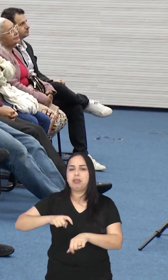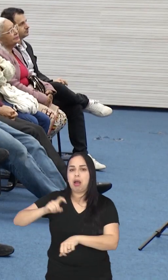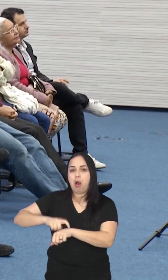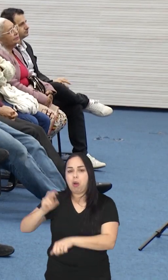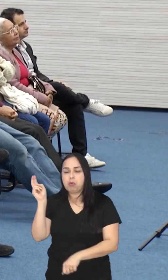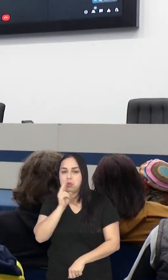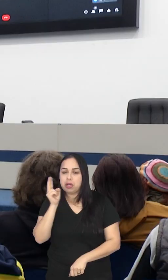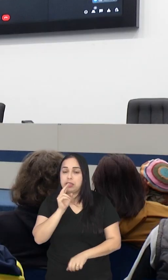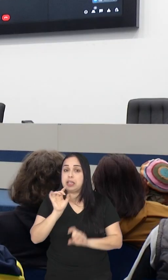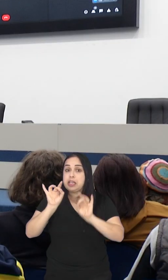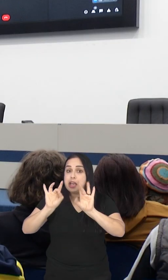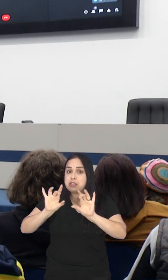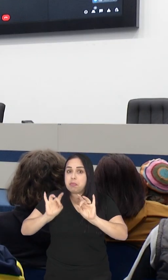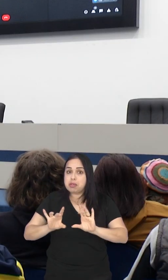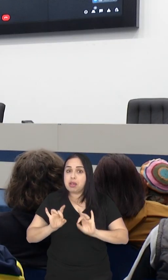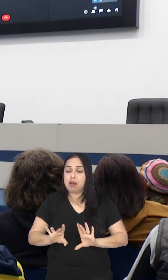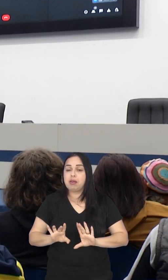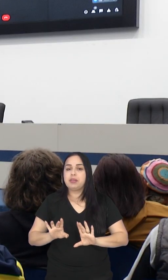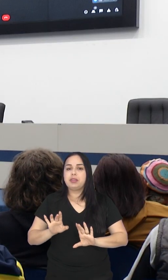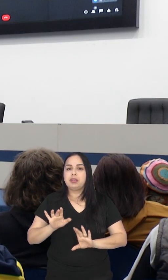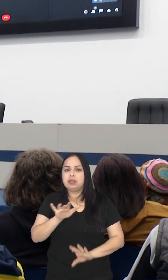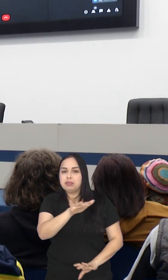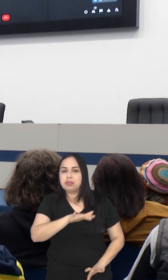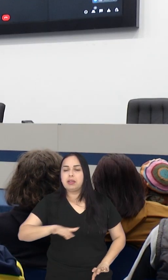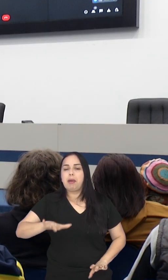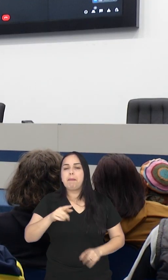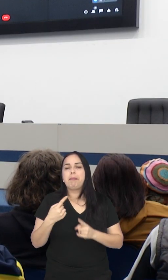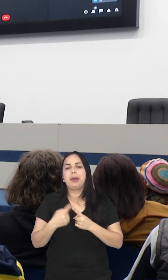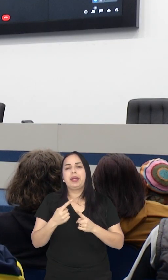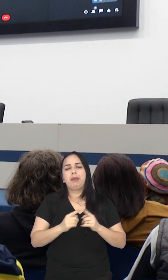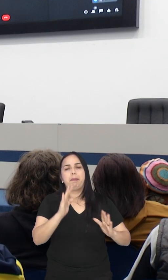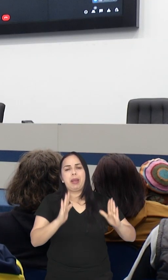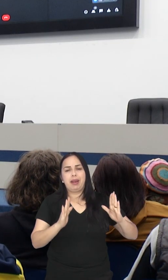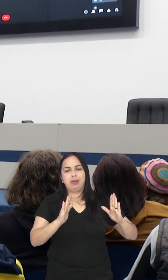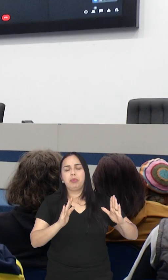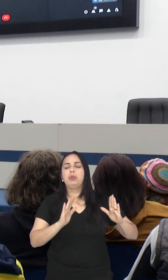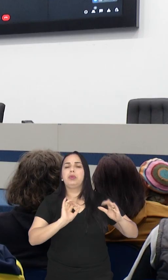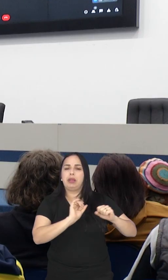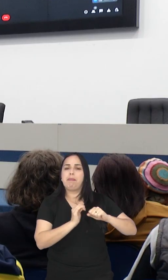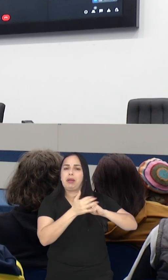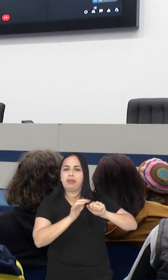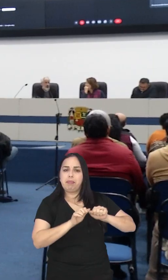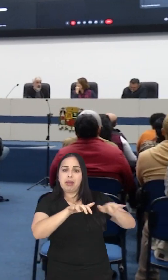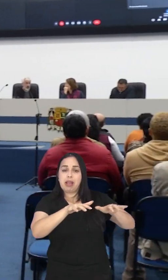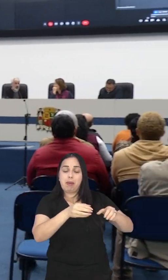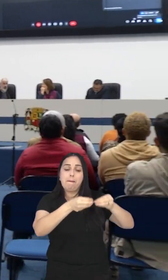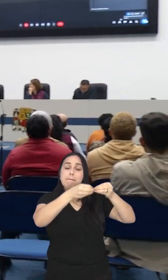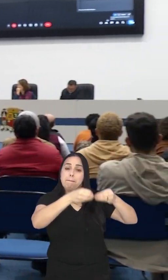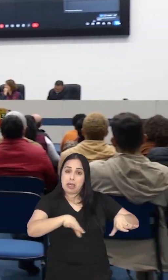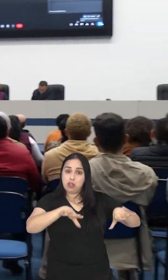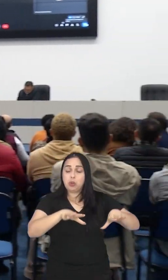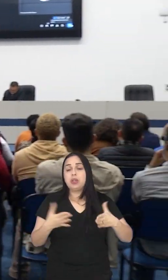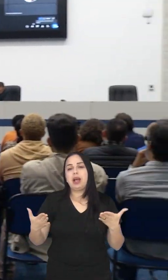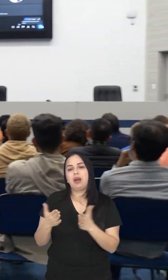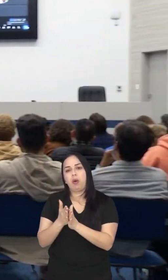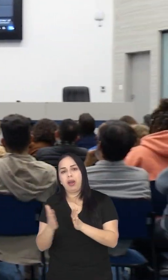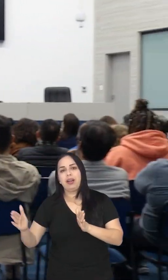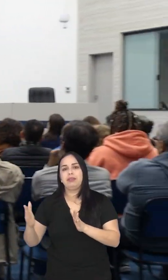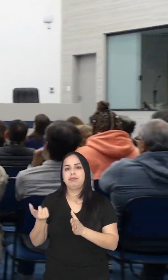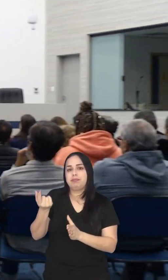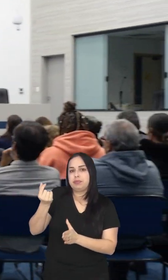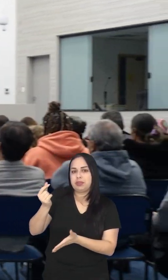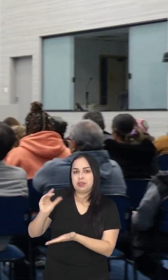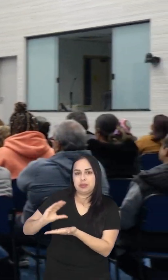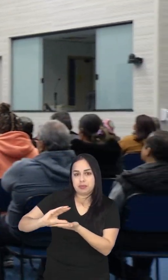emergenciais em especial as demandas pelas consequências do período da pandemia São José dos Campos deve